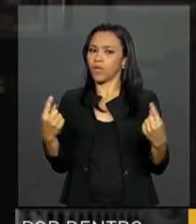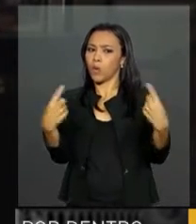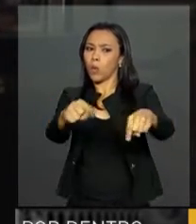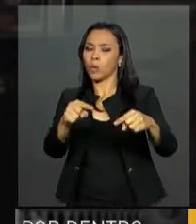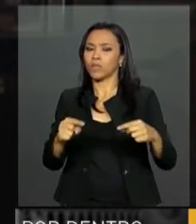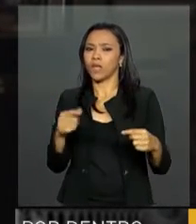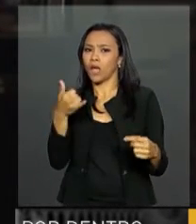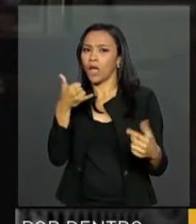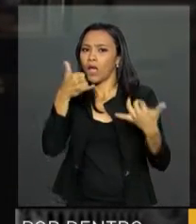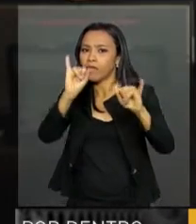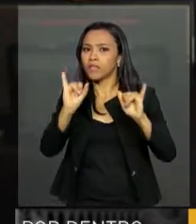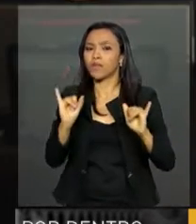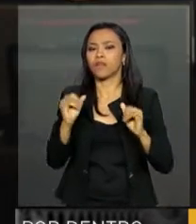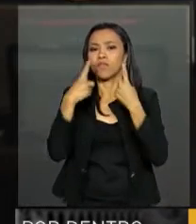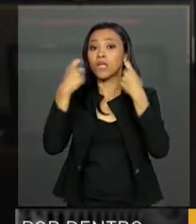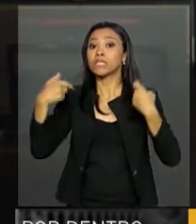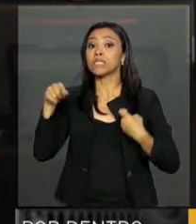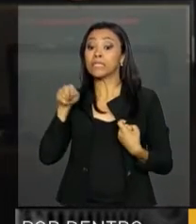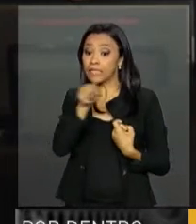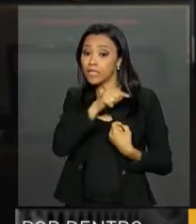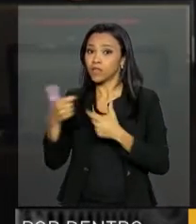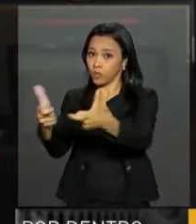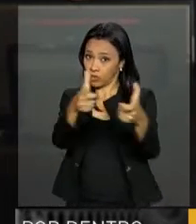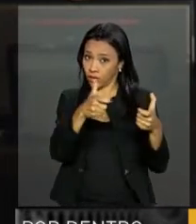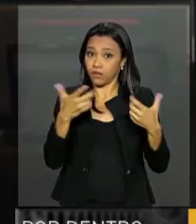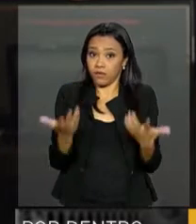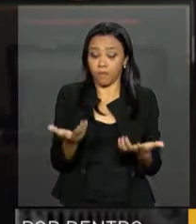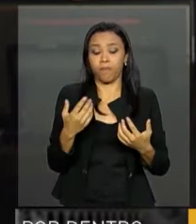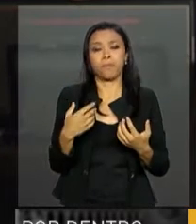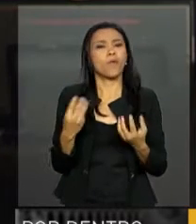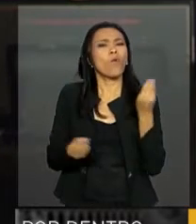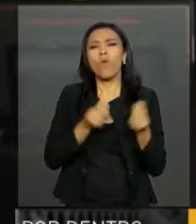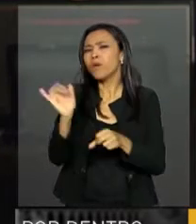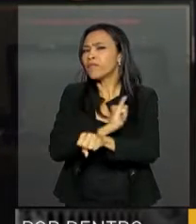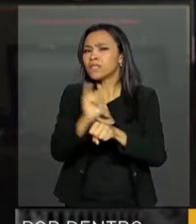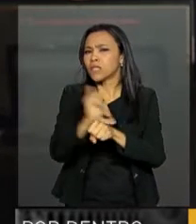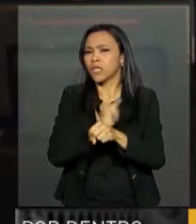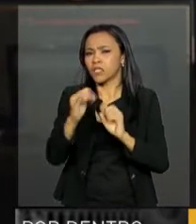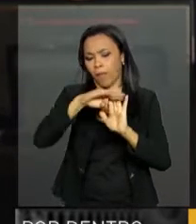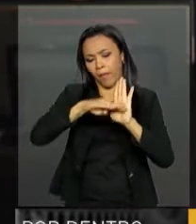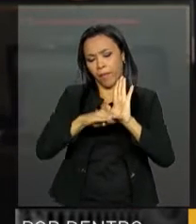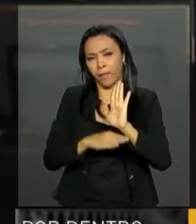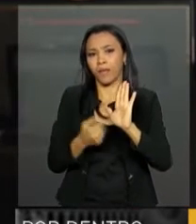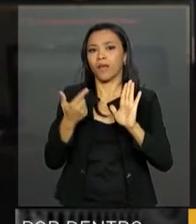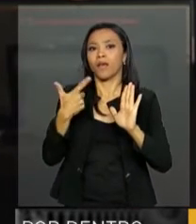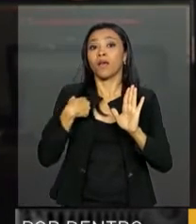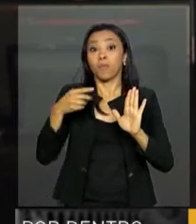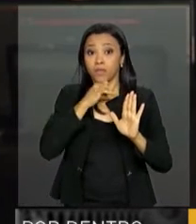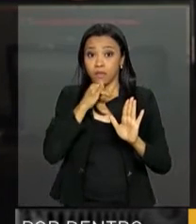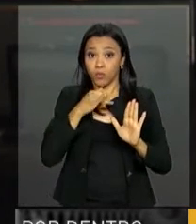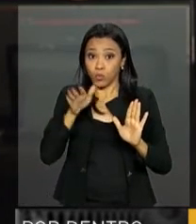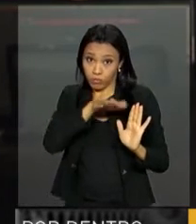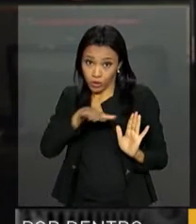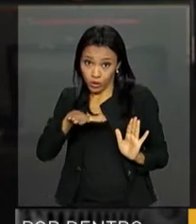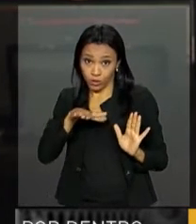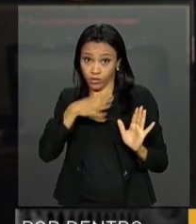enfrentar a violência nesses lugares. As ações que nós vamos fazer vai ser junto aos meninos que estão internos